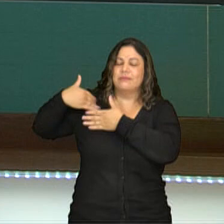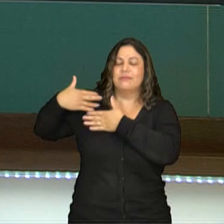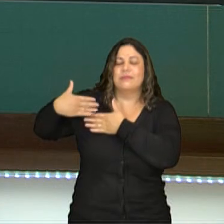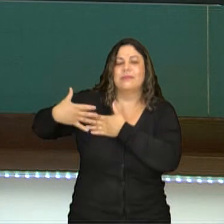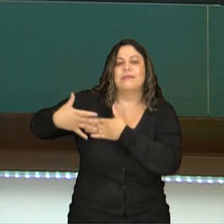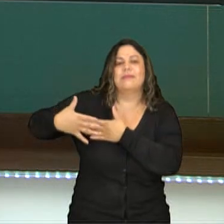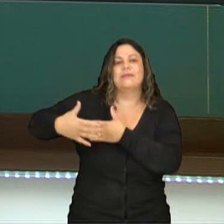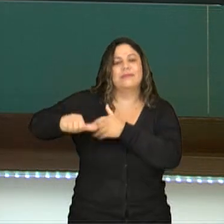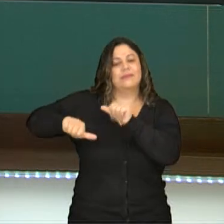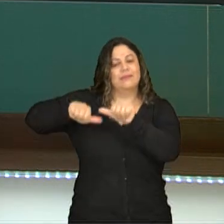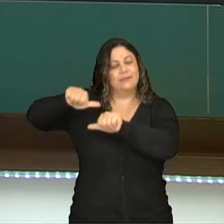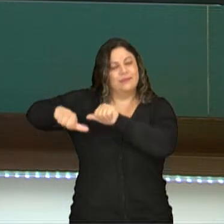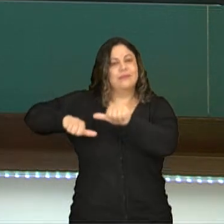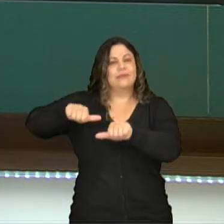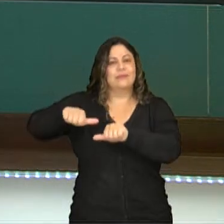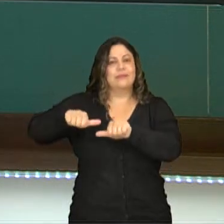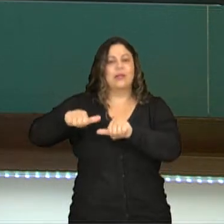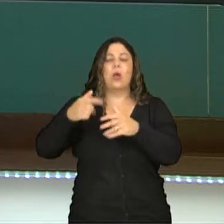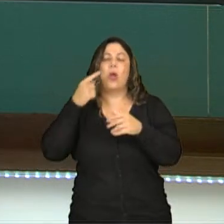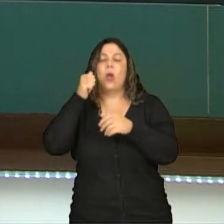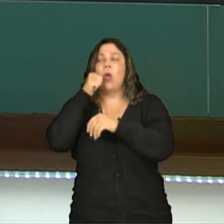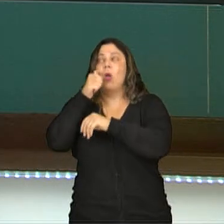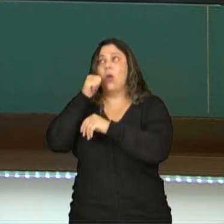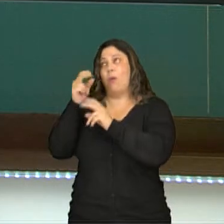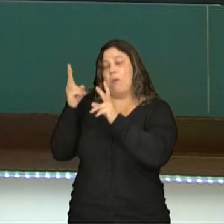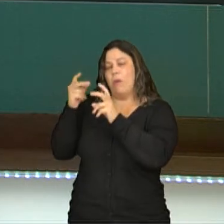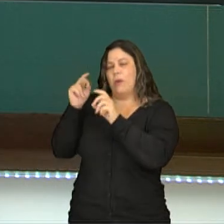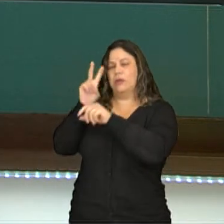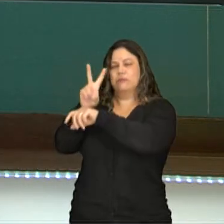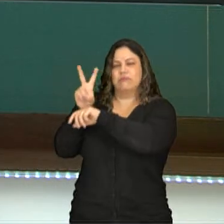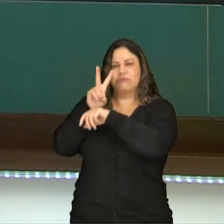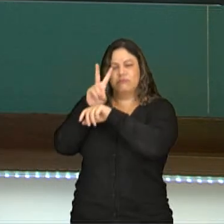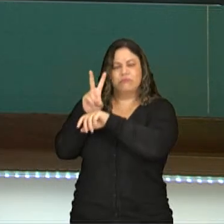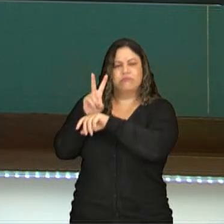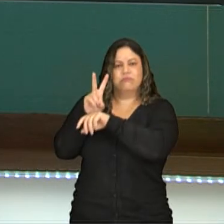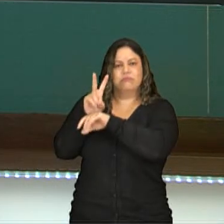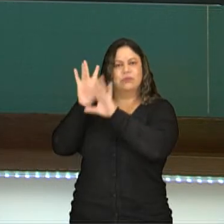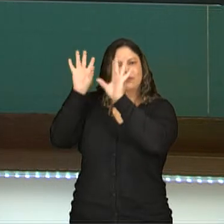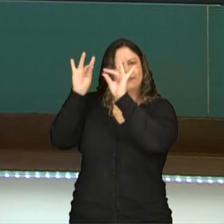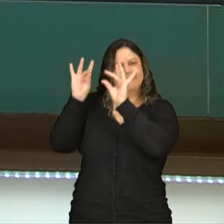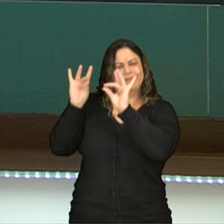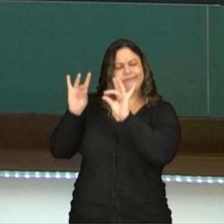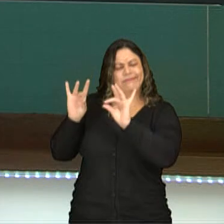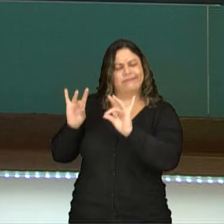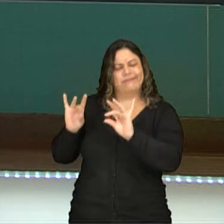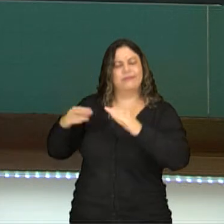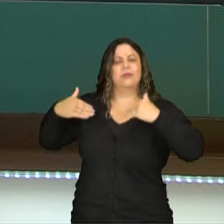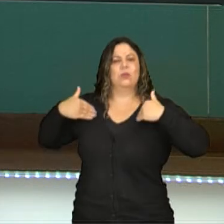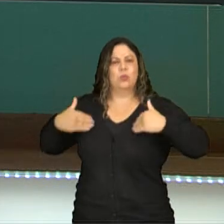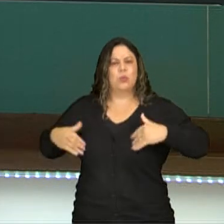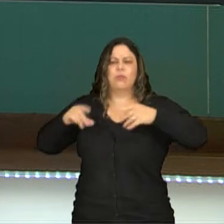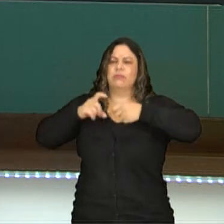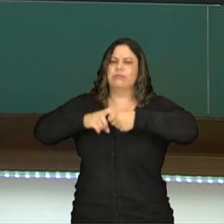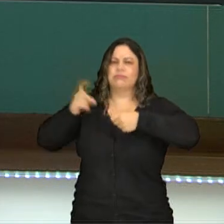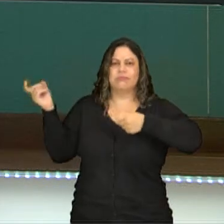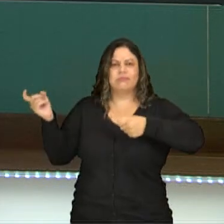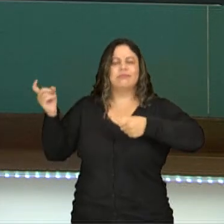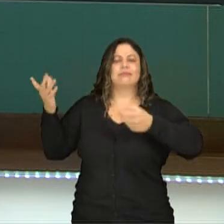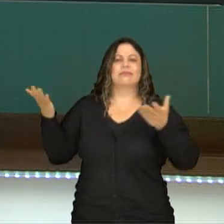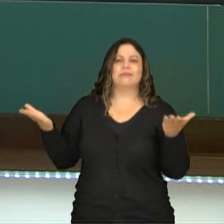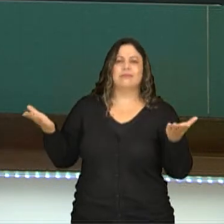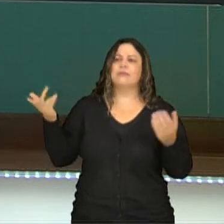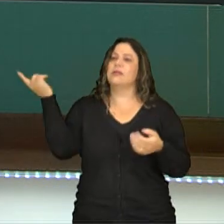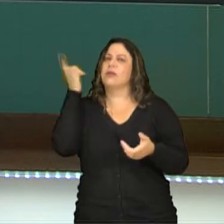gente já tem uma imagem assim, em que a mulher ela já cuida mais, né, ela cuida do seu corpo, ela tem uma independência, né, e ela